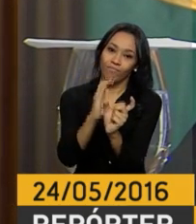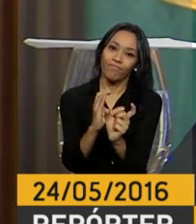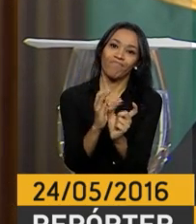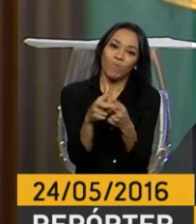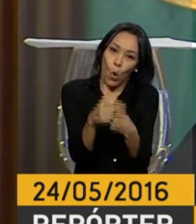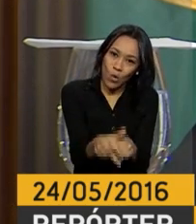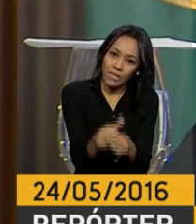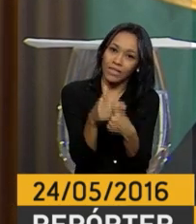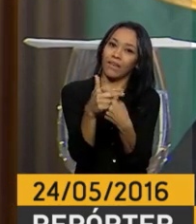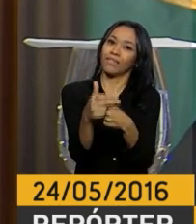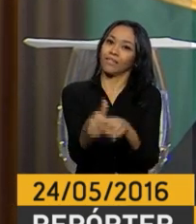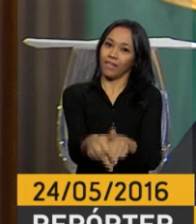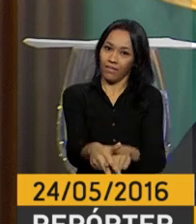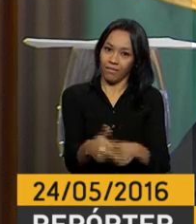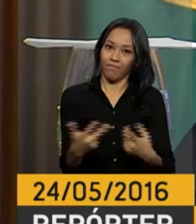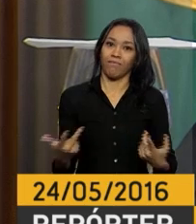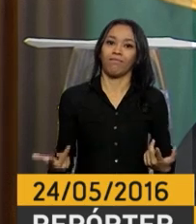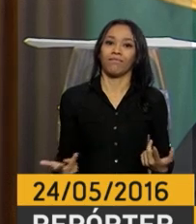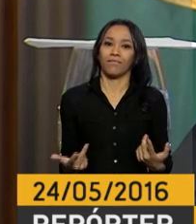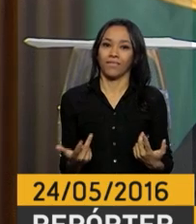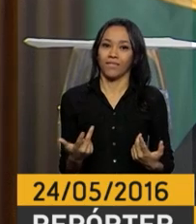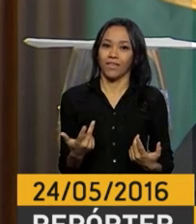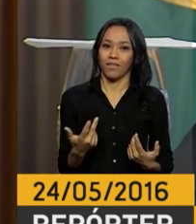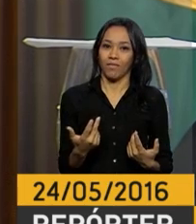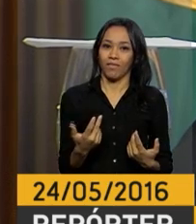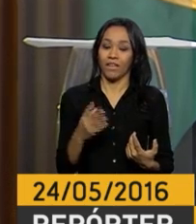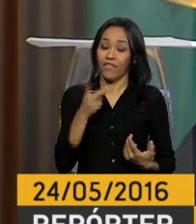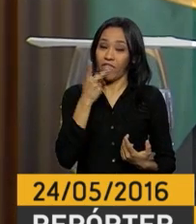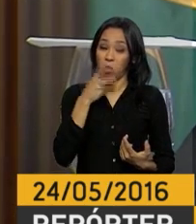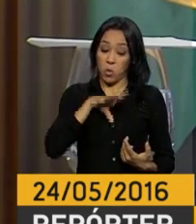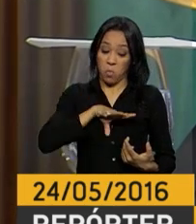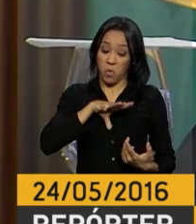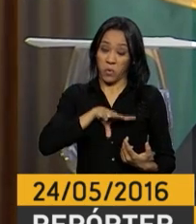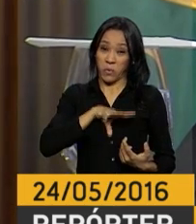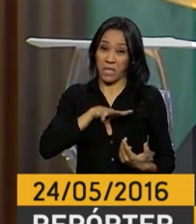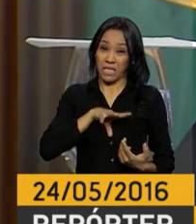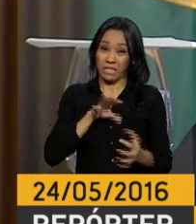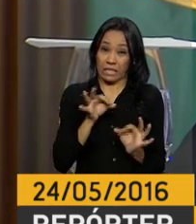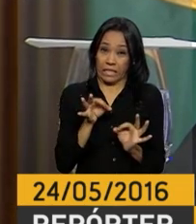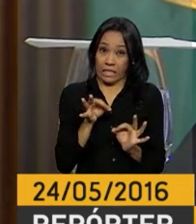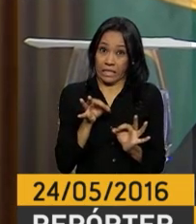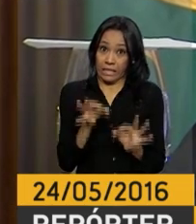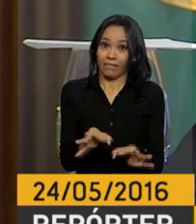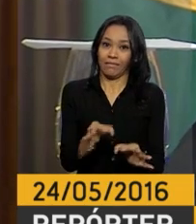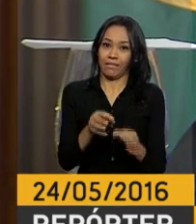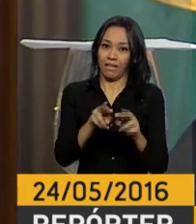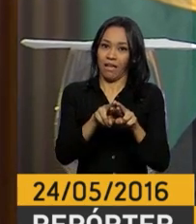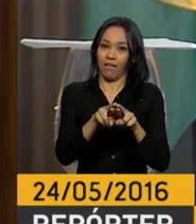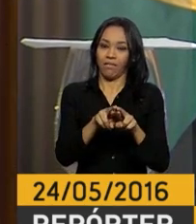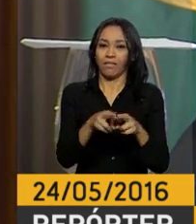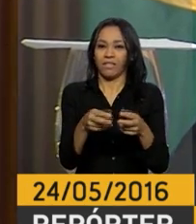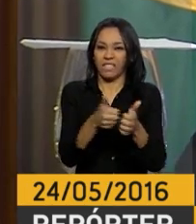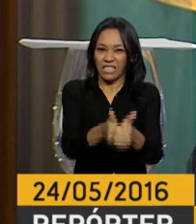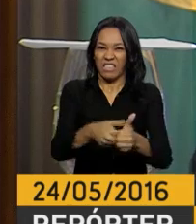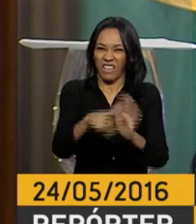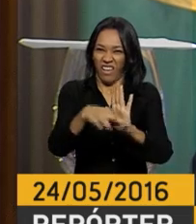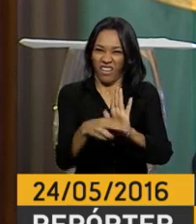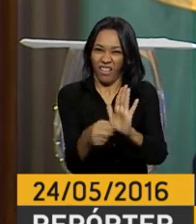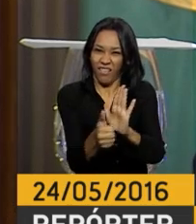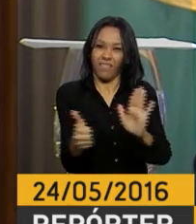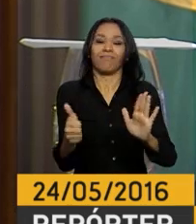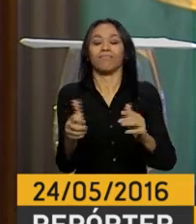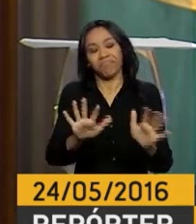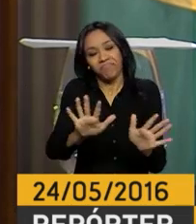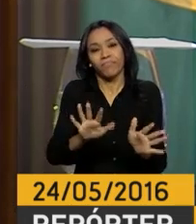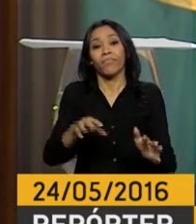De modo que eu falei assim quase solenemente, mas apenas para revelar aos senhores a importância deste